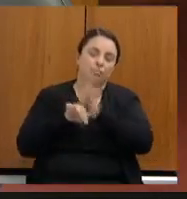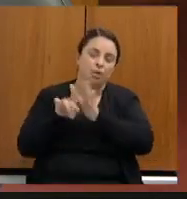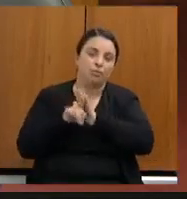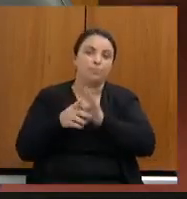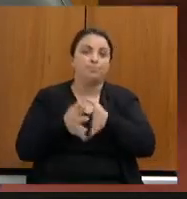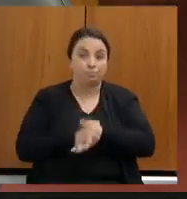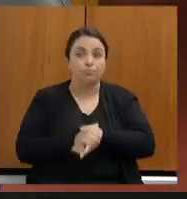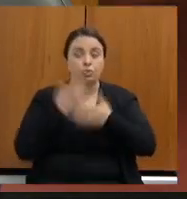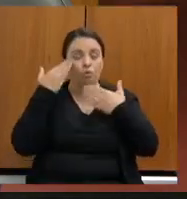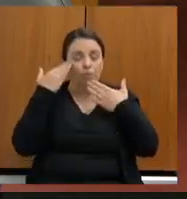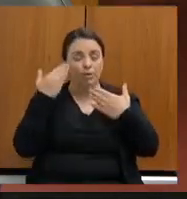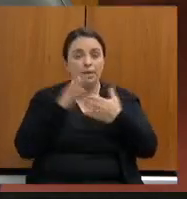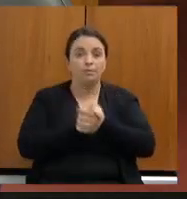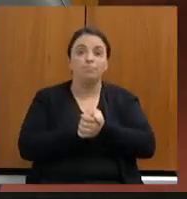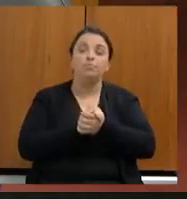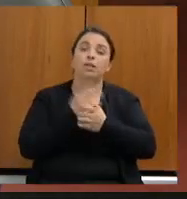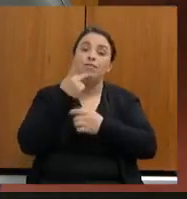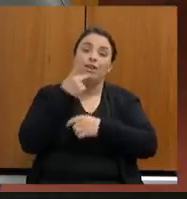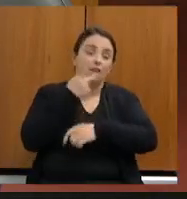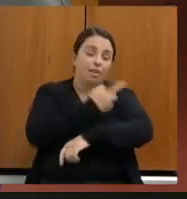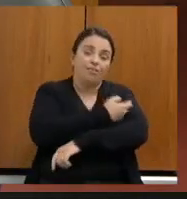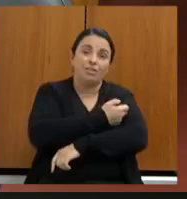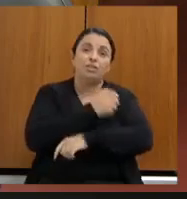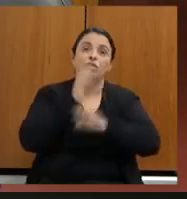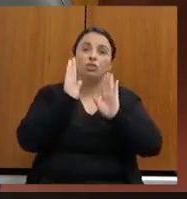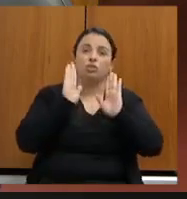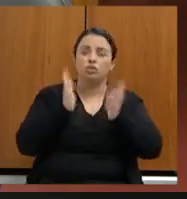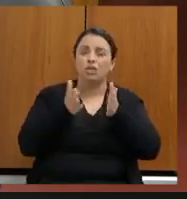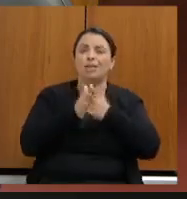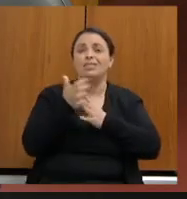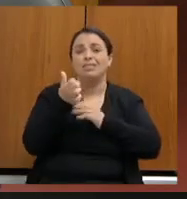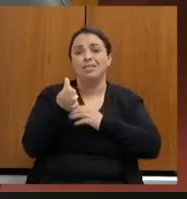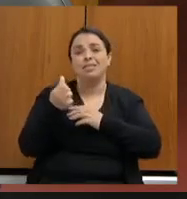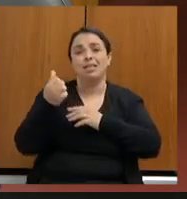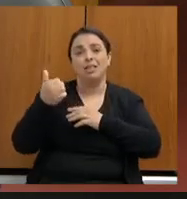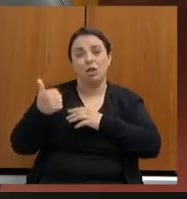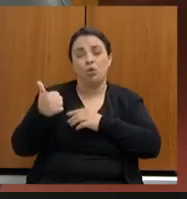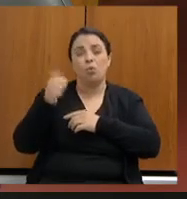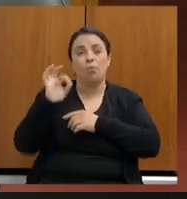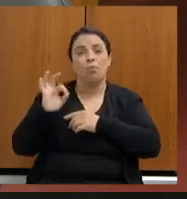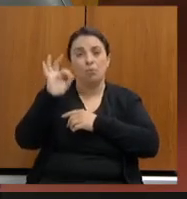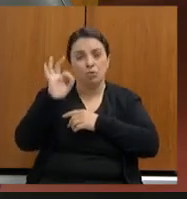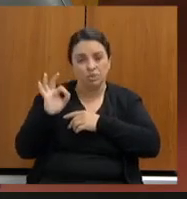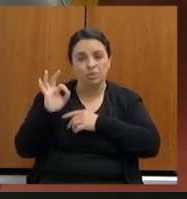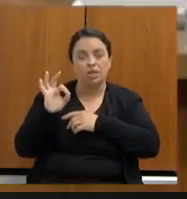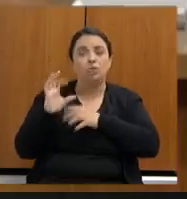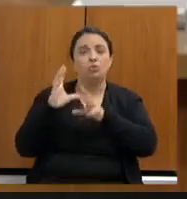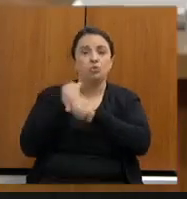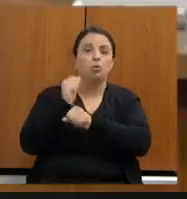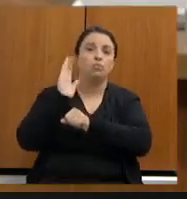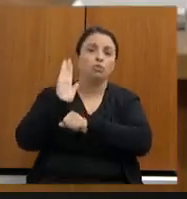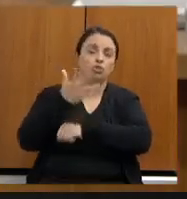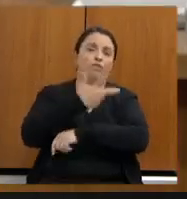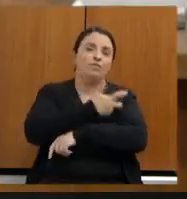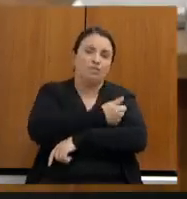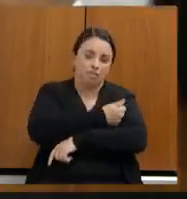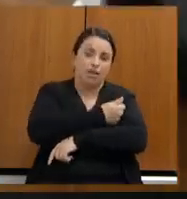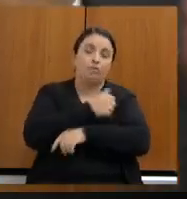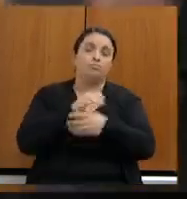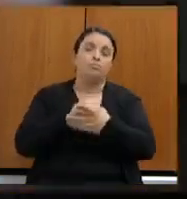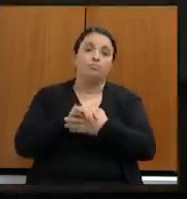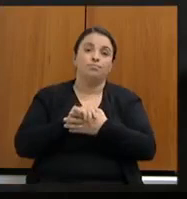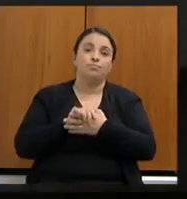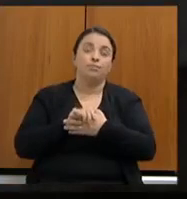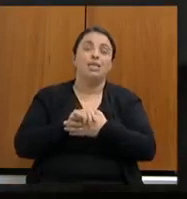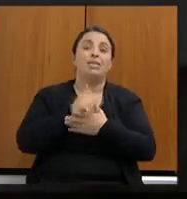relação à vacinação loja vacinamos aproximadamente 61 por cento da Nossa tropa dos policiais penais e em torno de